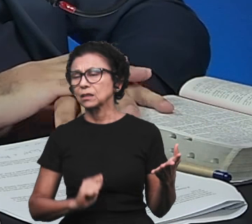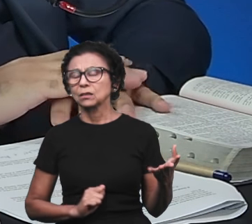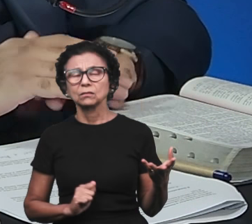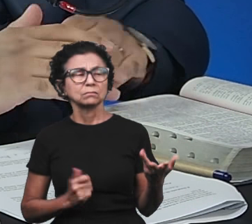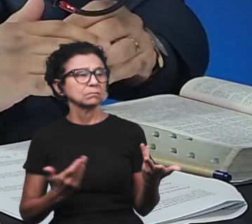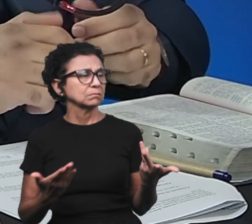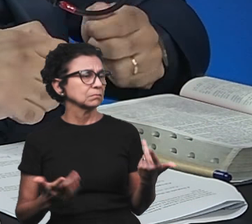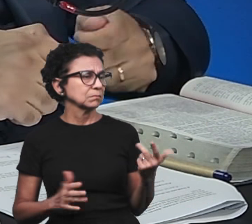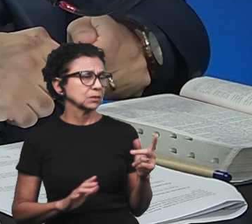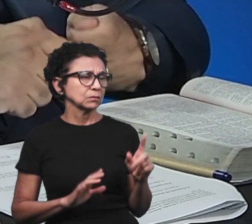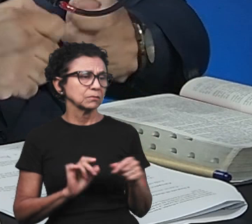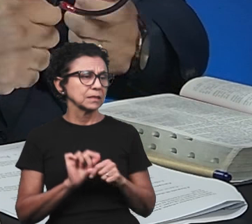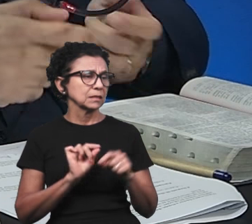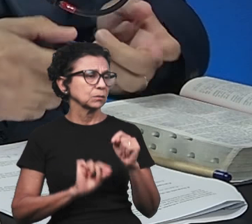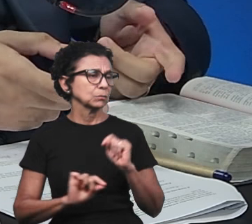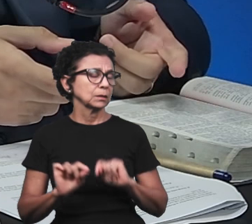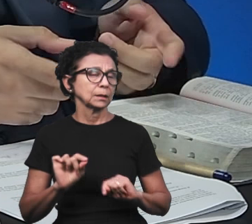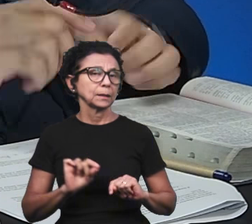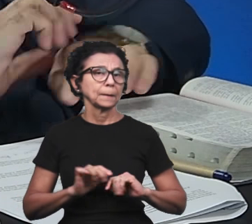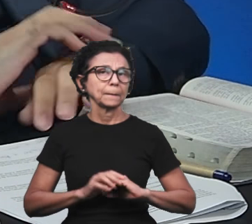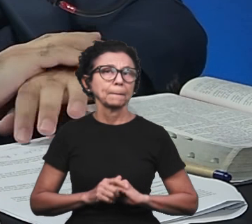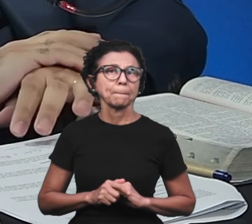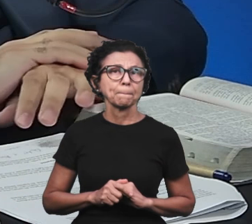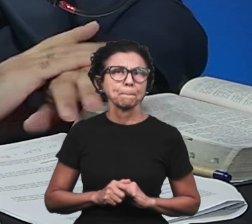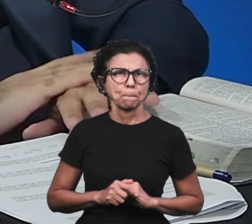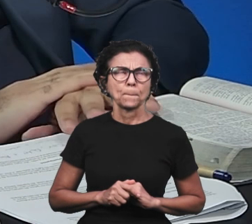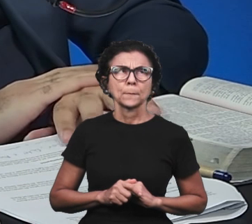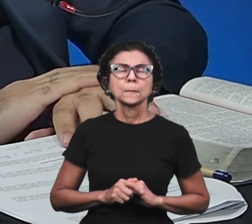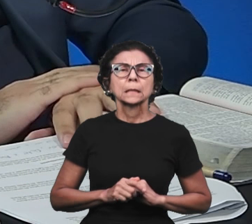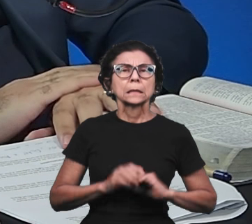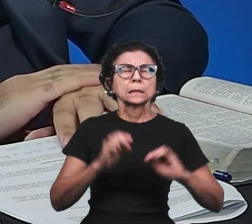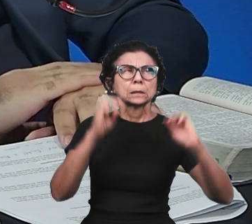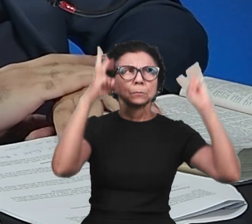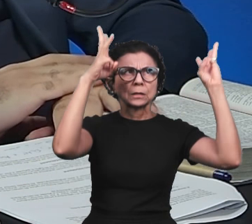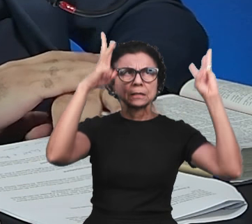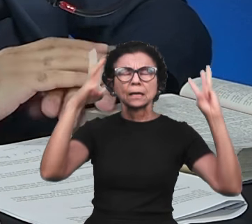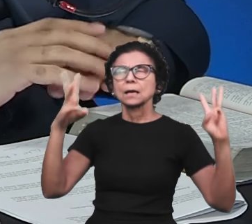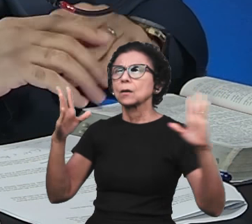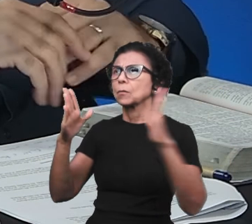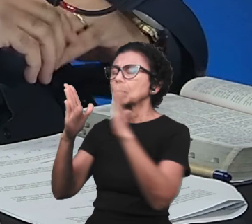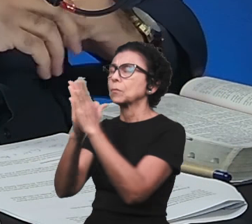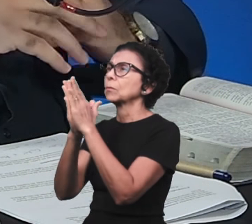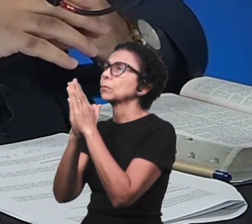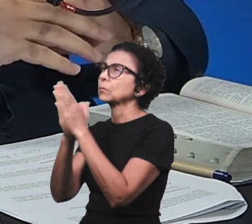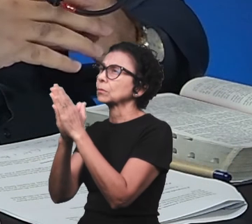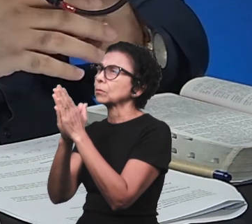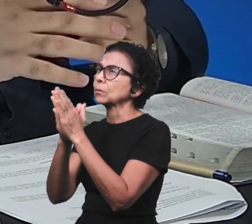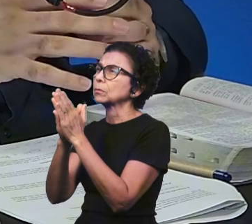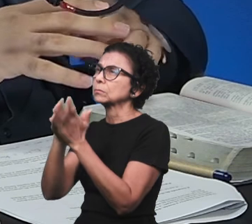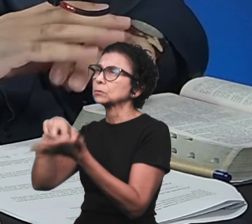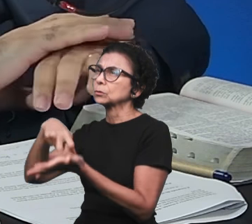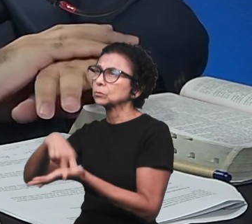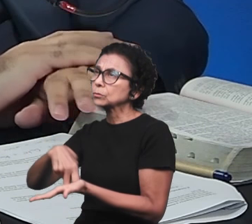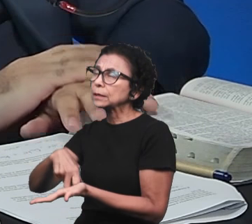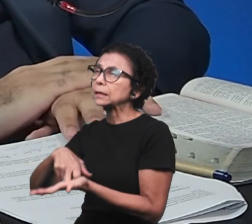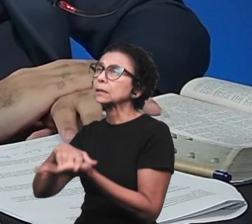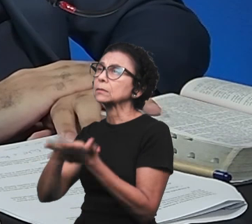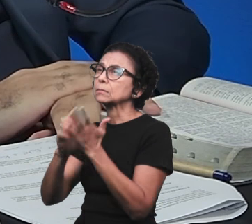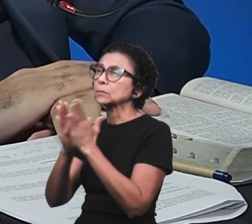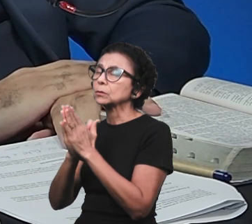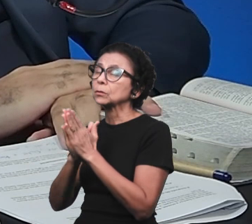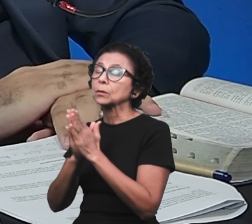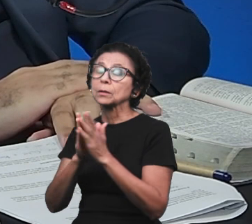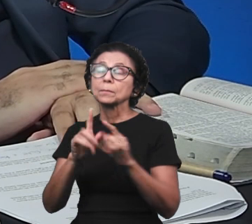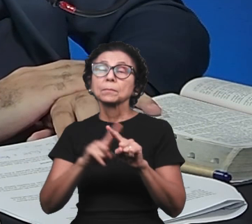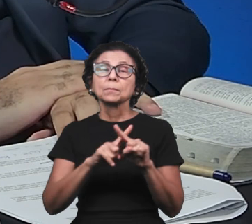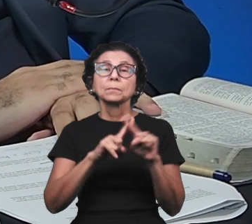E a palavra diz que naquele momento Moisés já se prostrou diante do Senhor, orou, e houve ali um prejuízo muito grande.